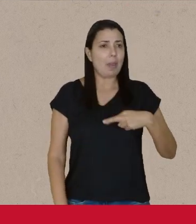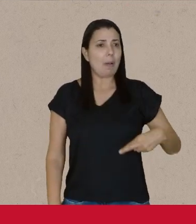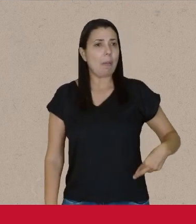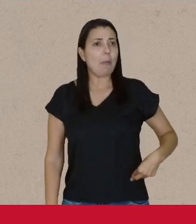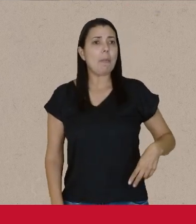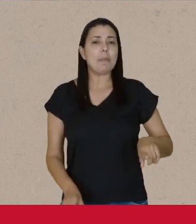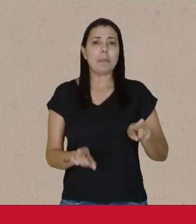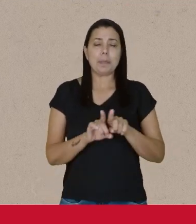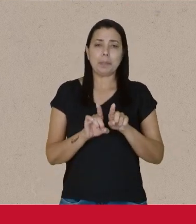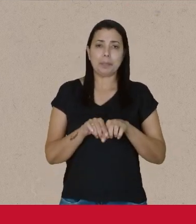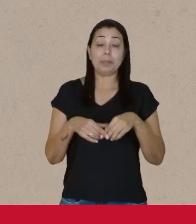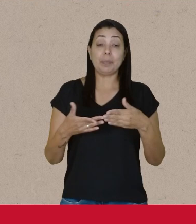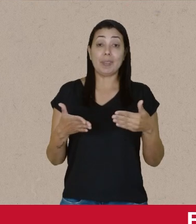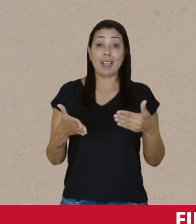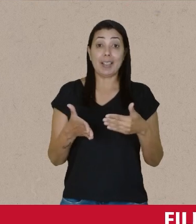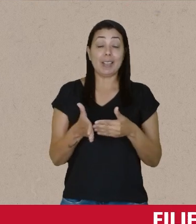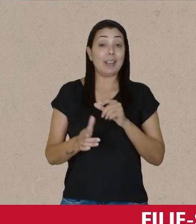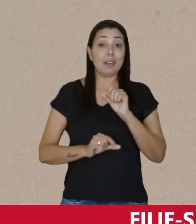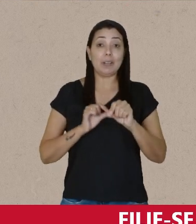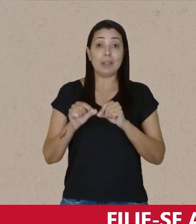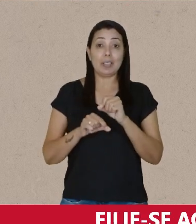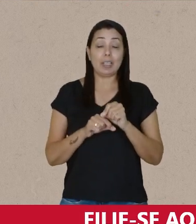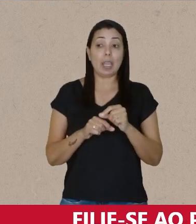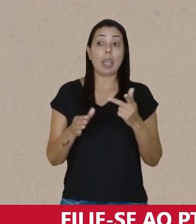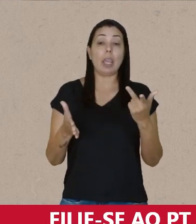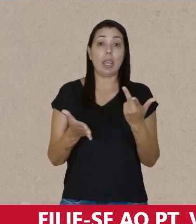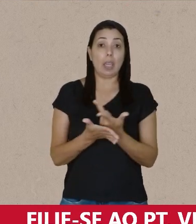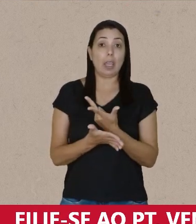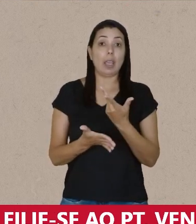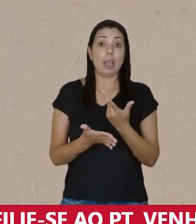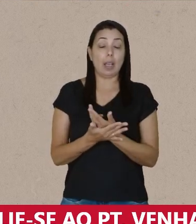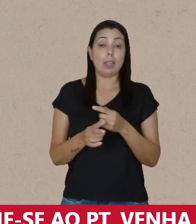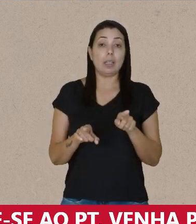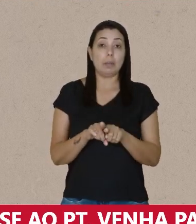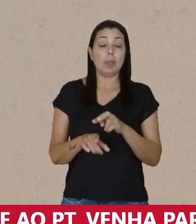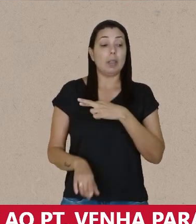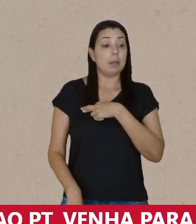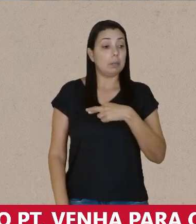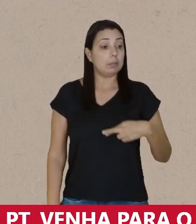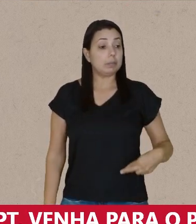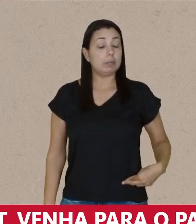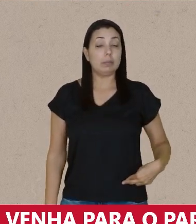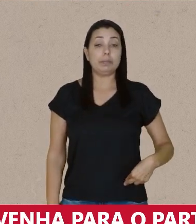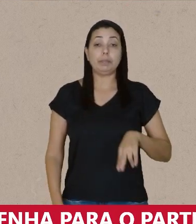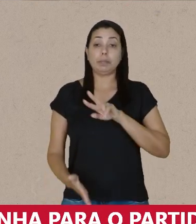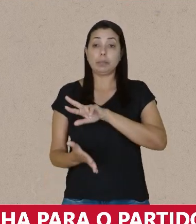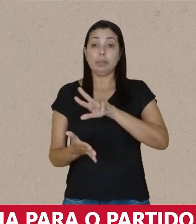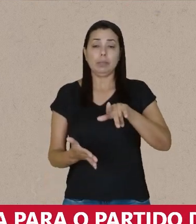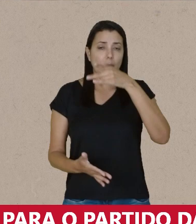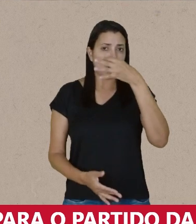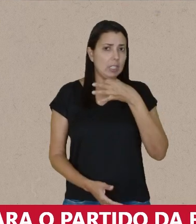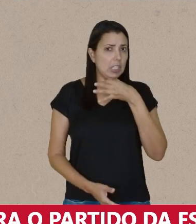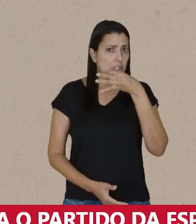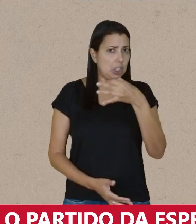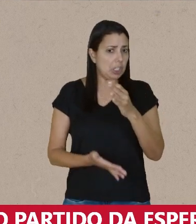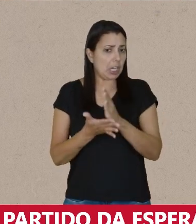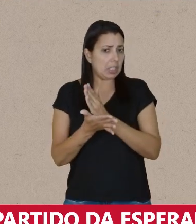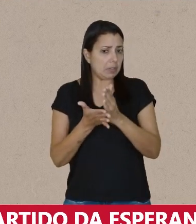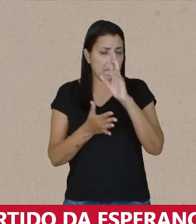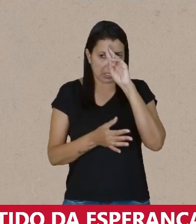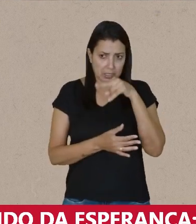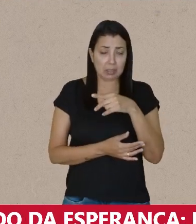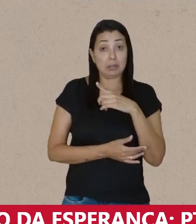né, até nos equivocando no republicanismo, como muitos criticam, às vezes com